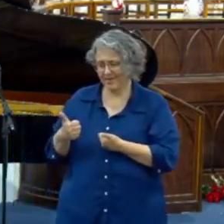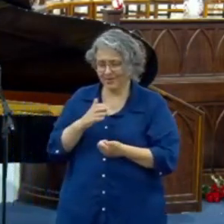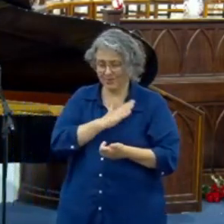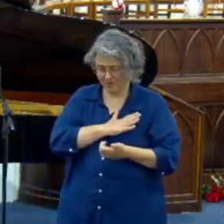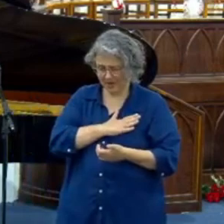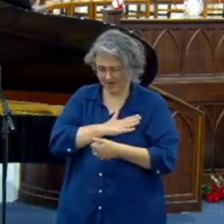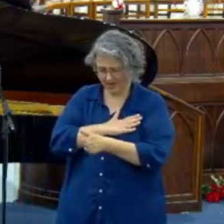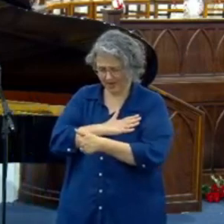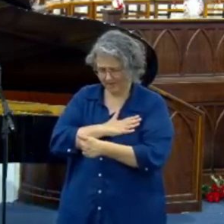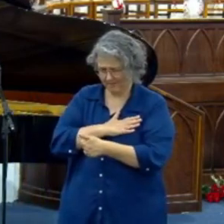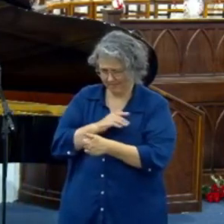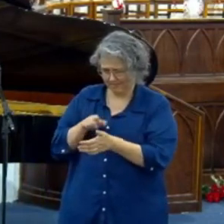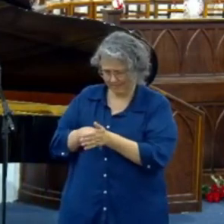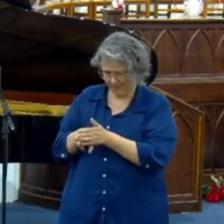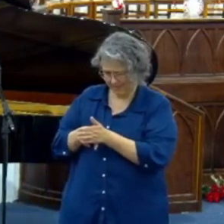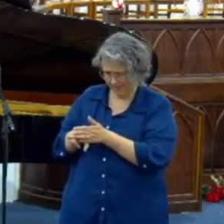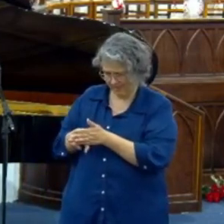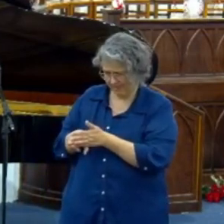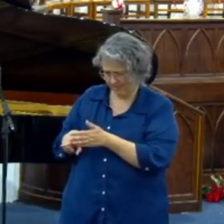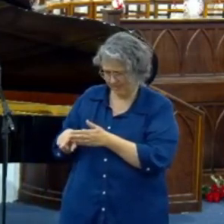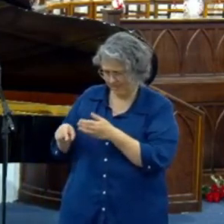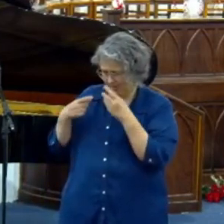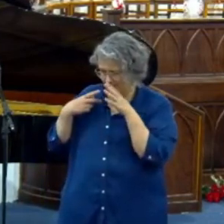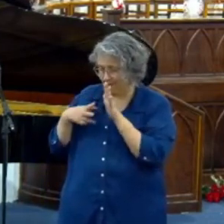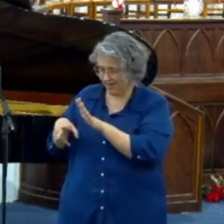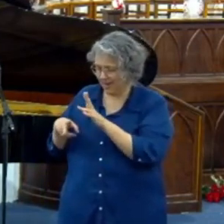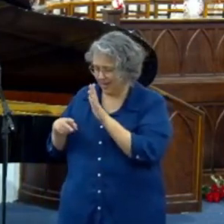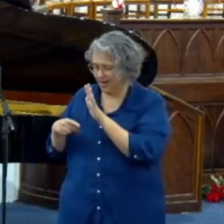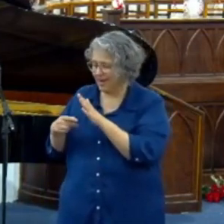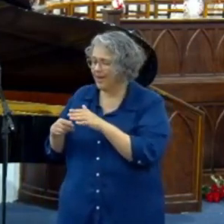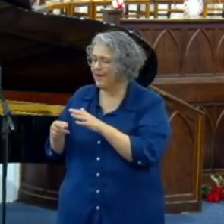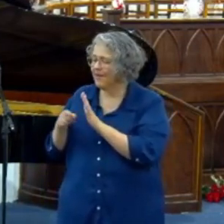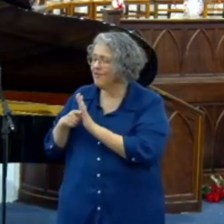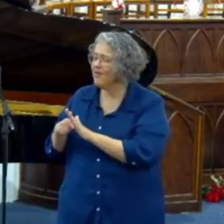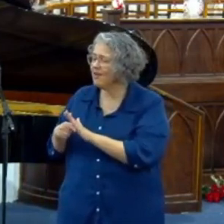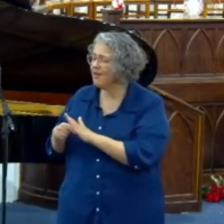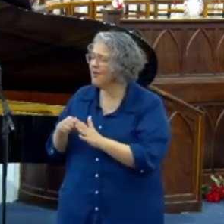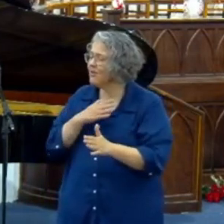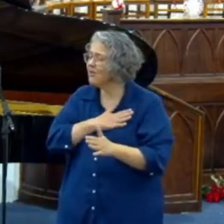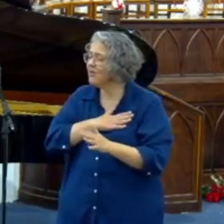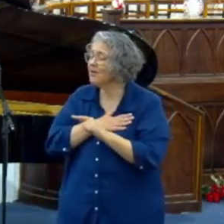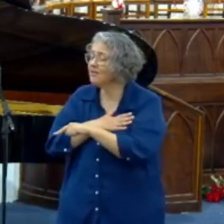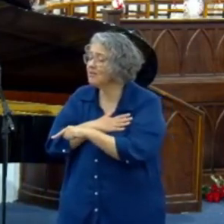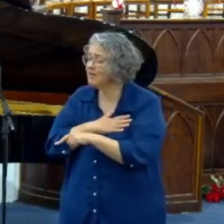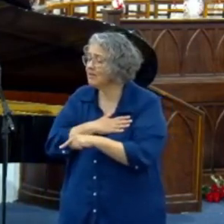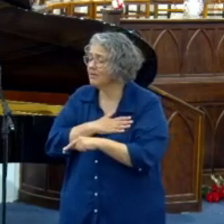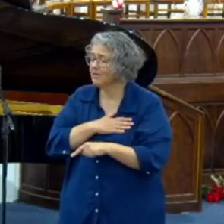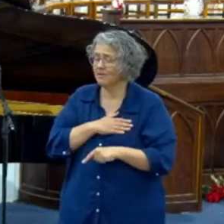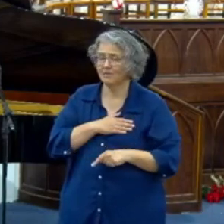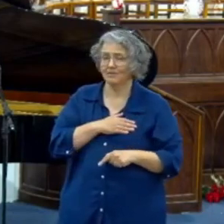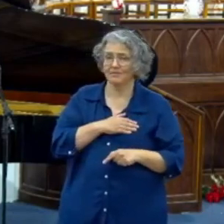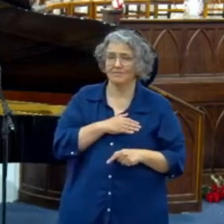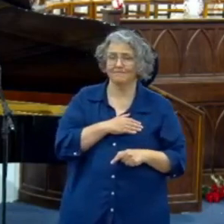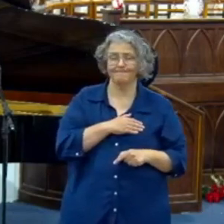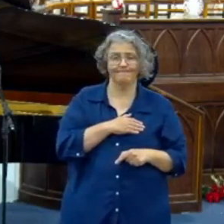seu coração, podemos? Vamos fazer um raio-x do coração? Esse raio-x mostrou um não discípulo.